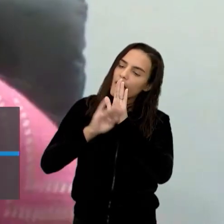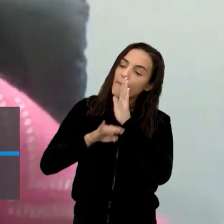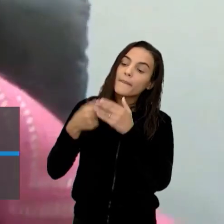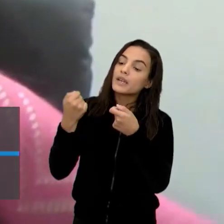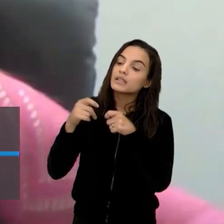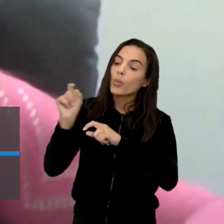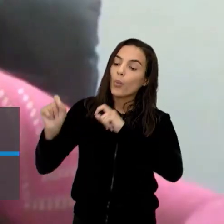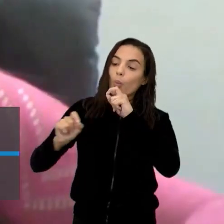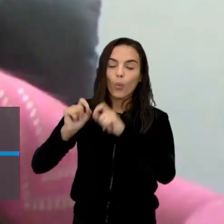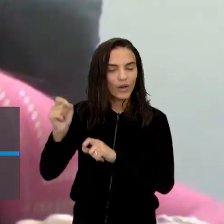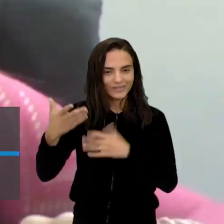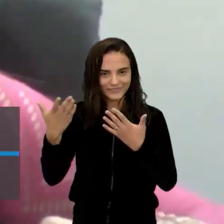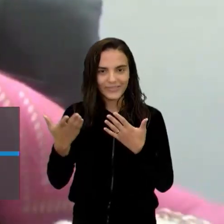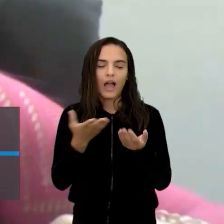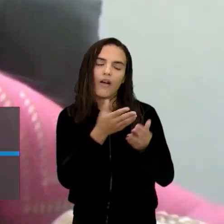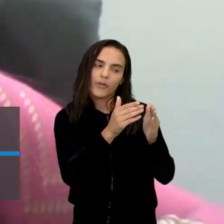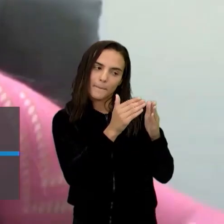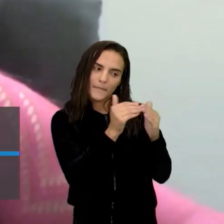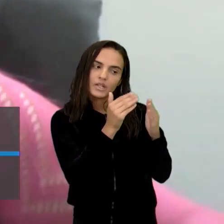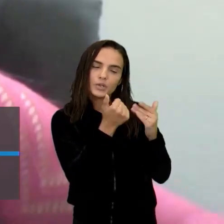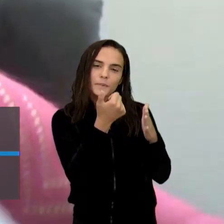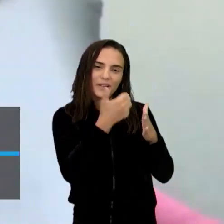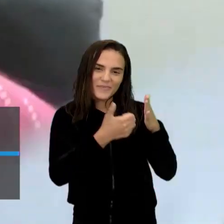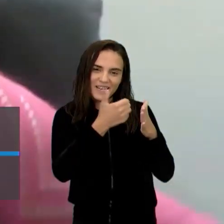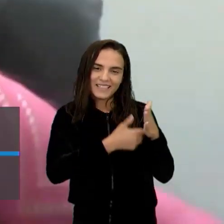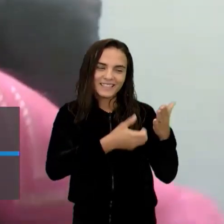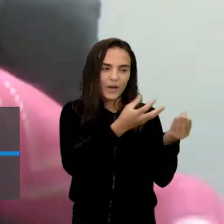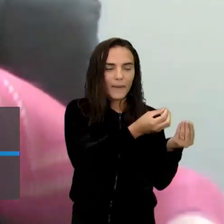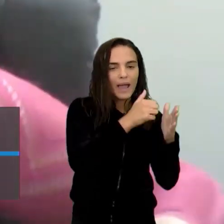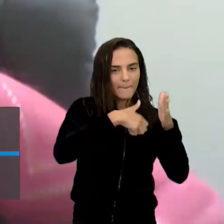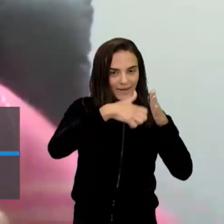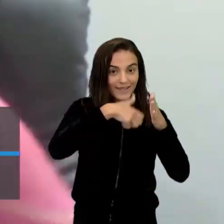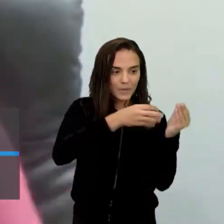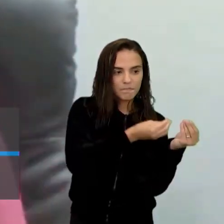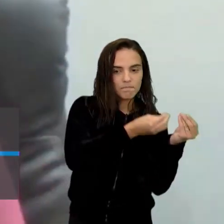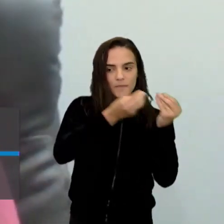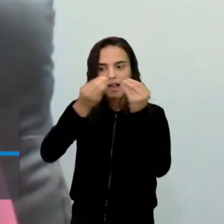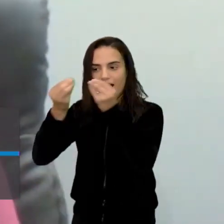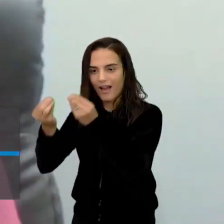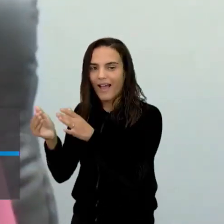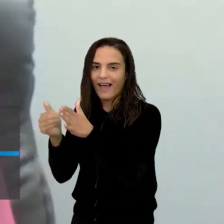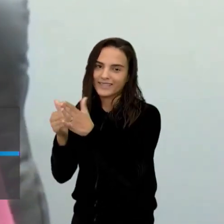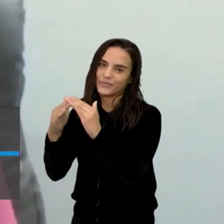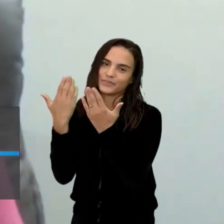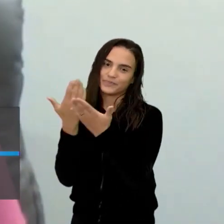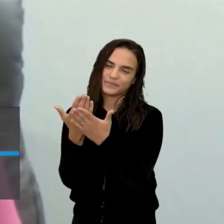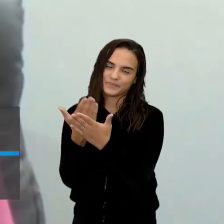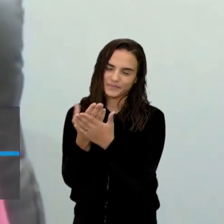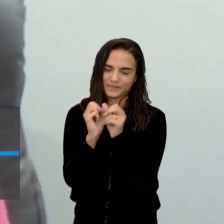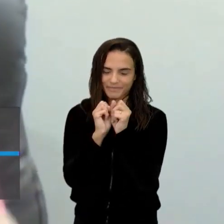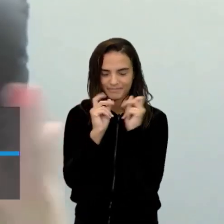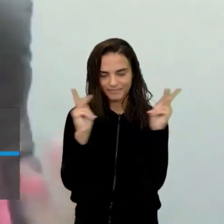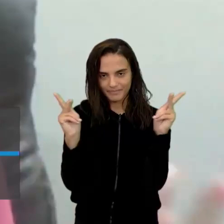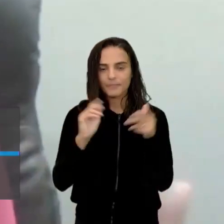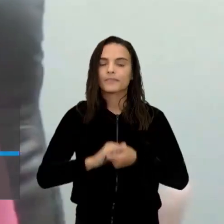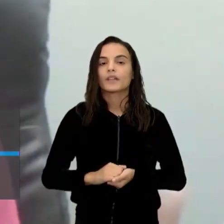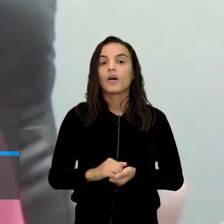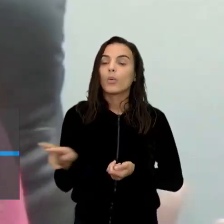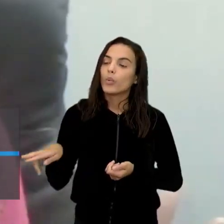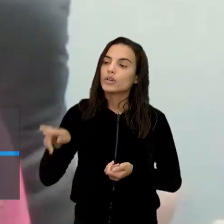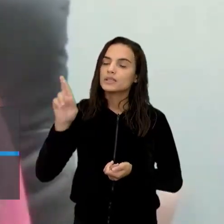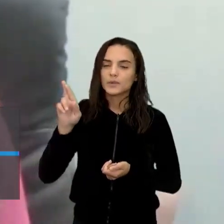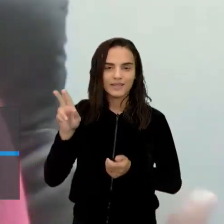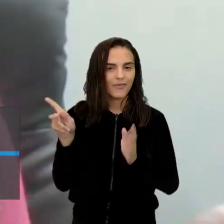precisa e vai ser providenciado pela empresa e a empresa leva até a escola, ok? Bom, os responsáveis por